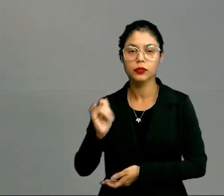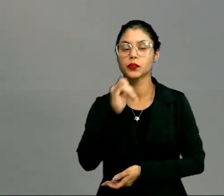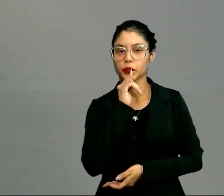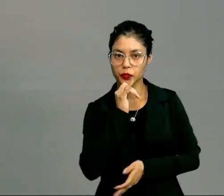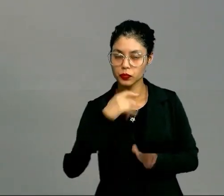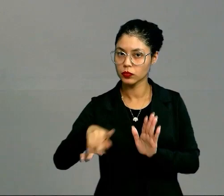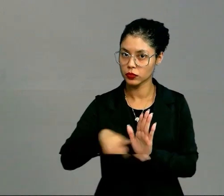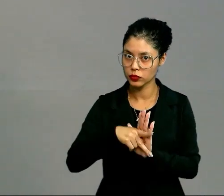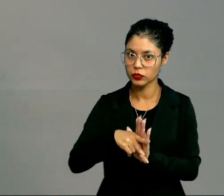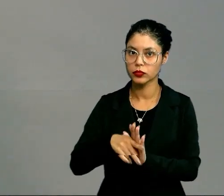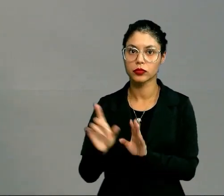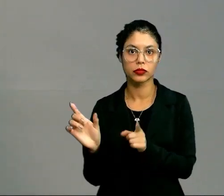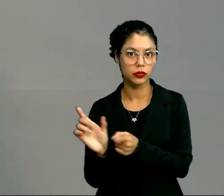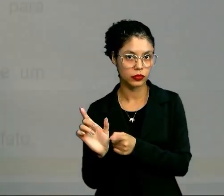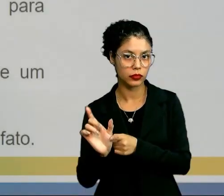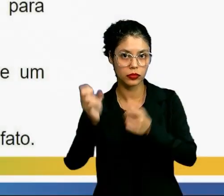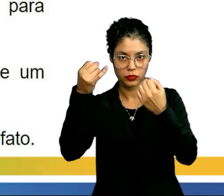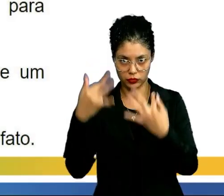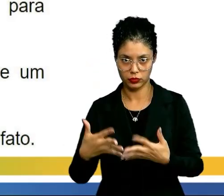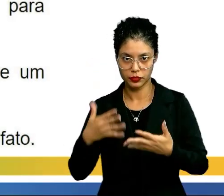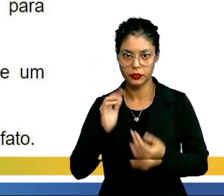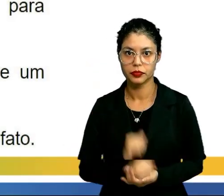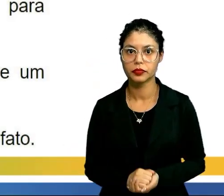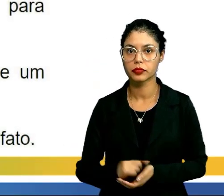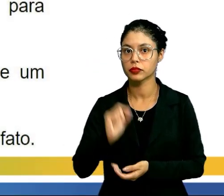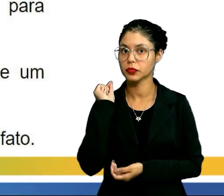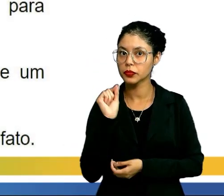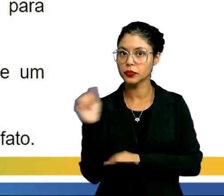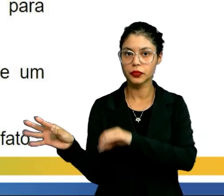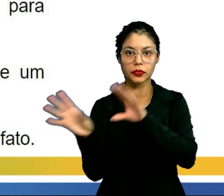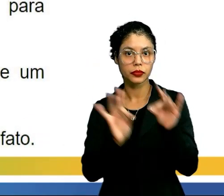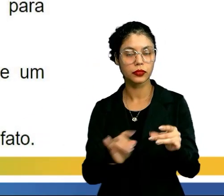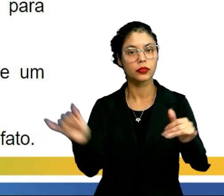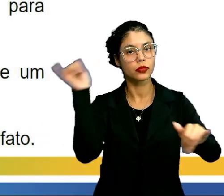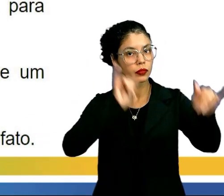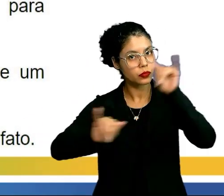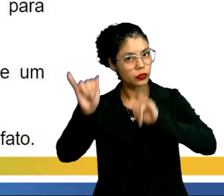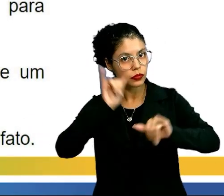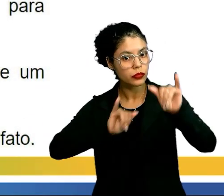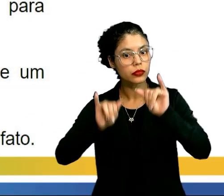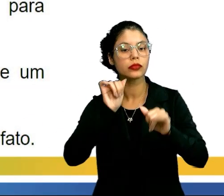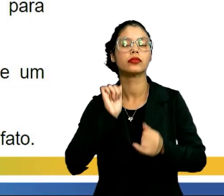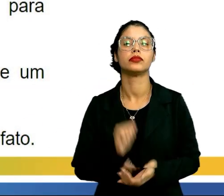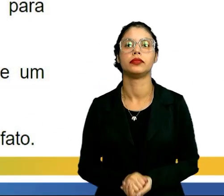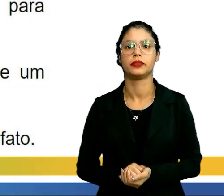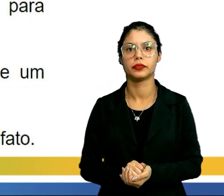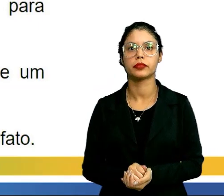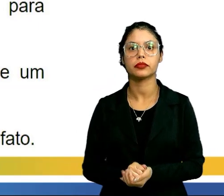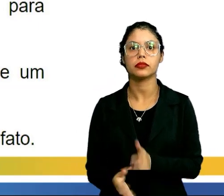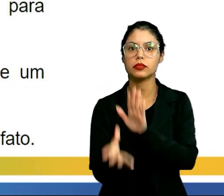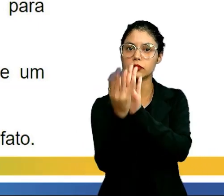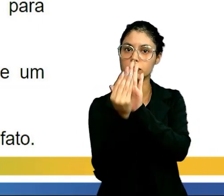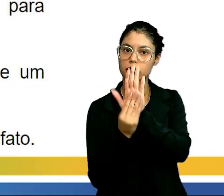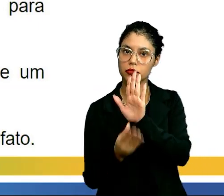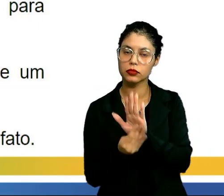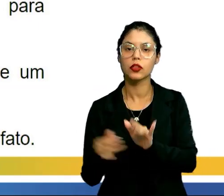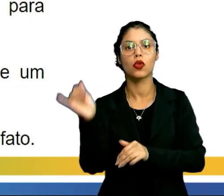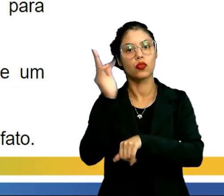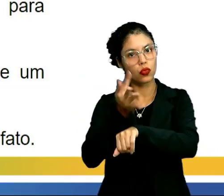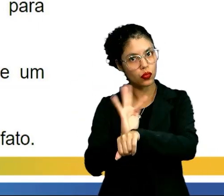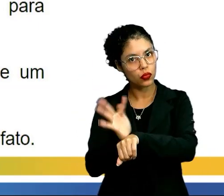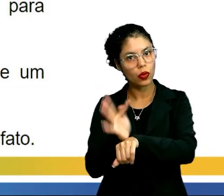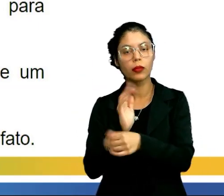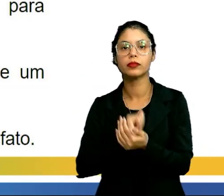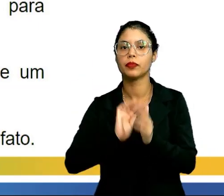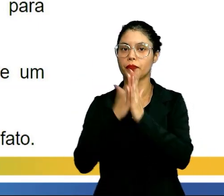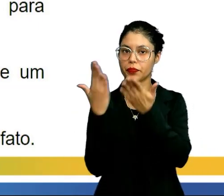exemplo, né? A palavra por si só, ela já diz. Então, eu poderia trazer uma notícia, eu poderia trazer um fato que acontece num filme,